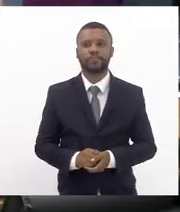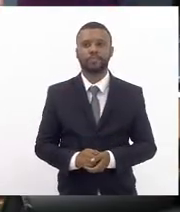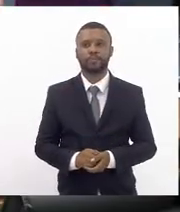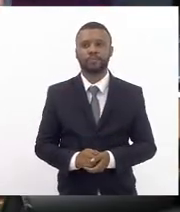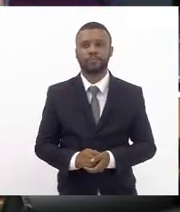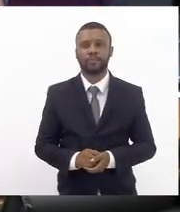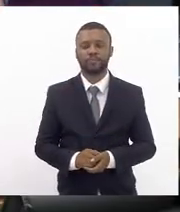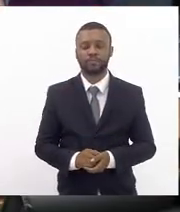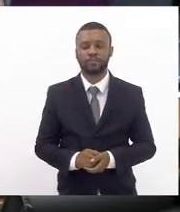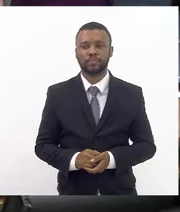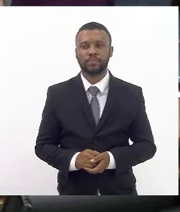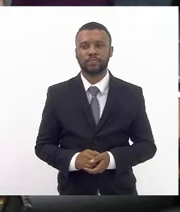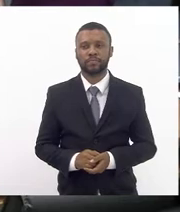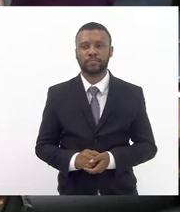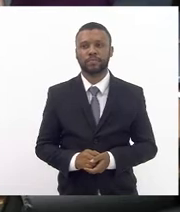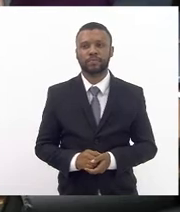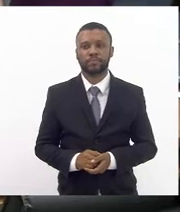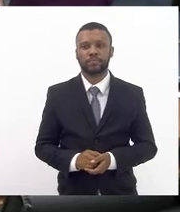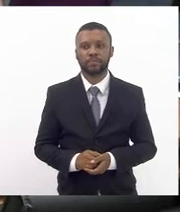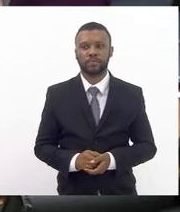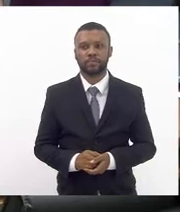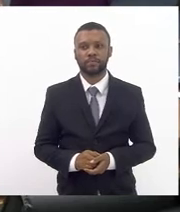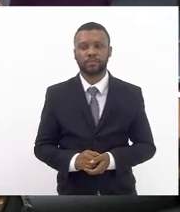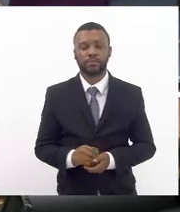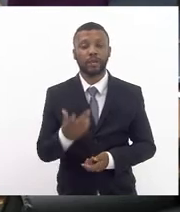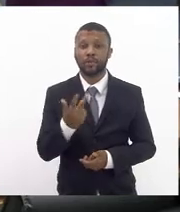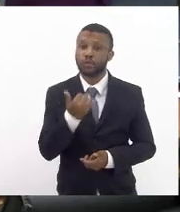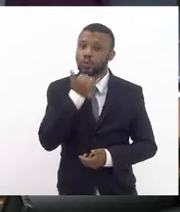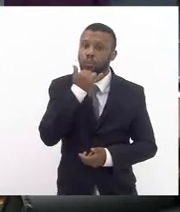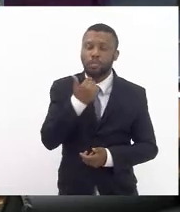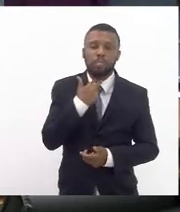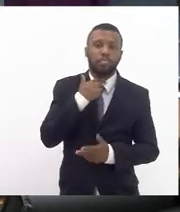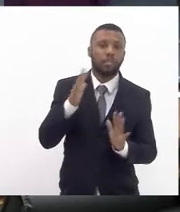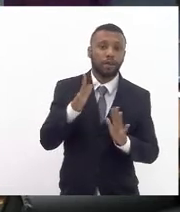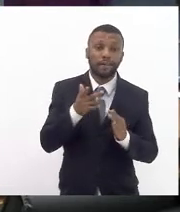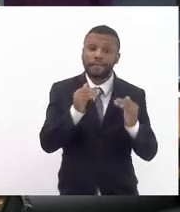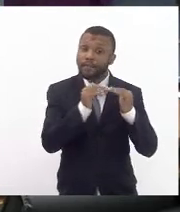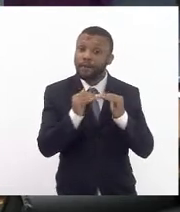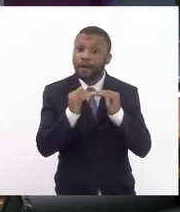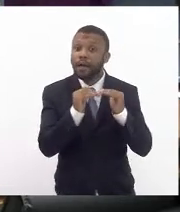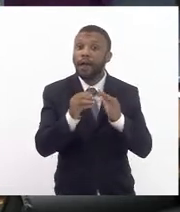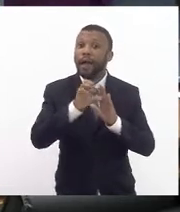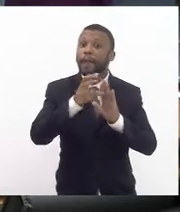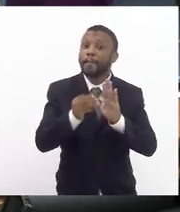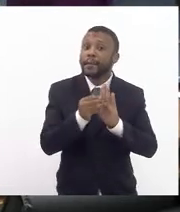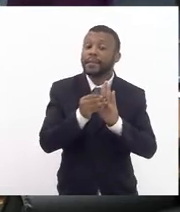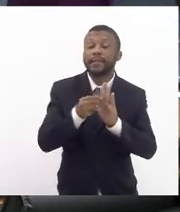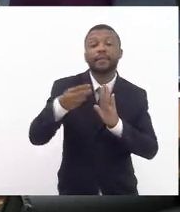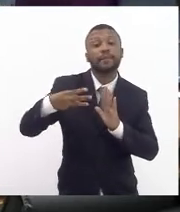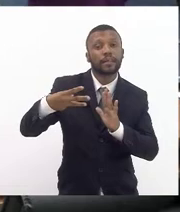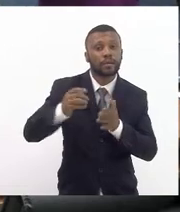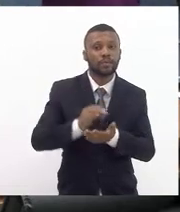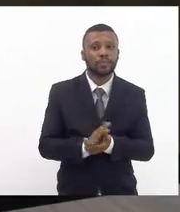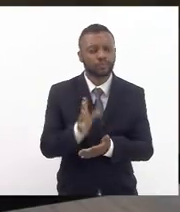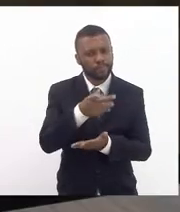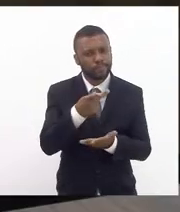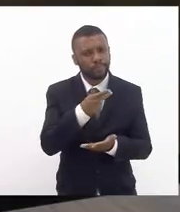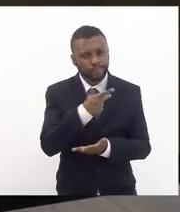é? Ah, não, não pode ser favorável a 1. É favorável à emenda 3, não. Contrário às demais. Favorável, Senhor